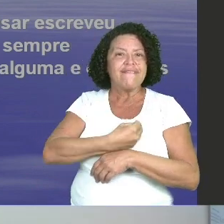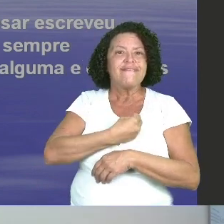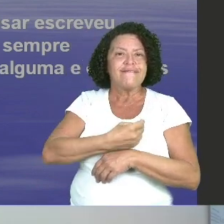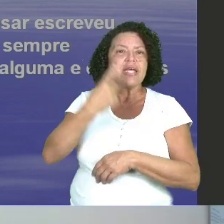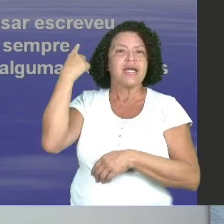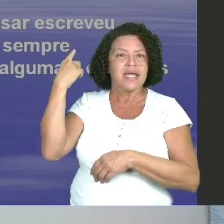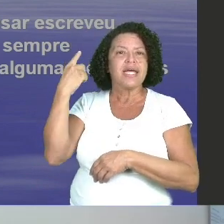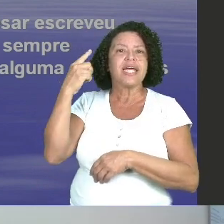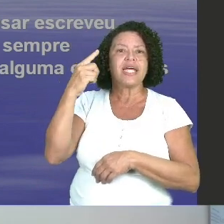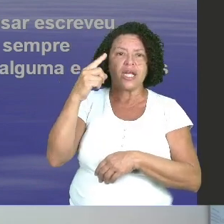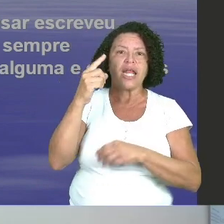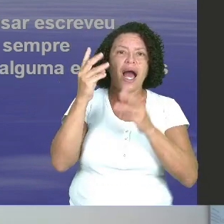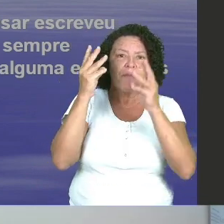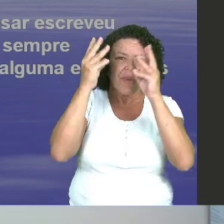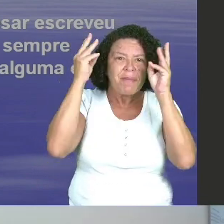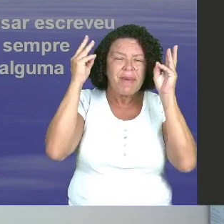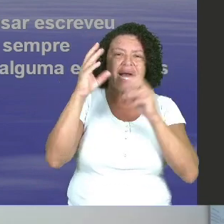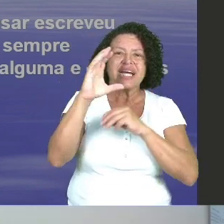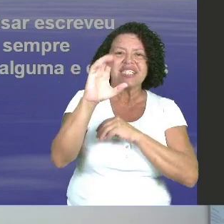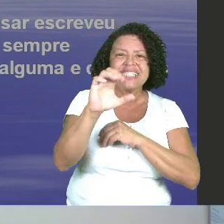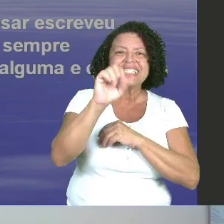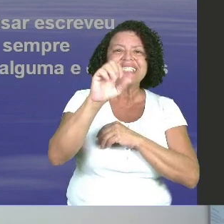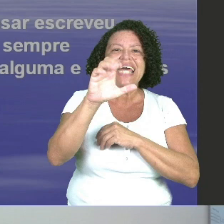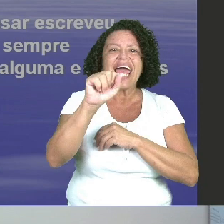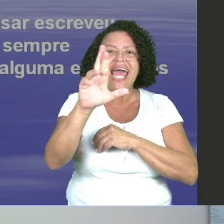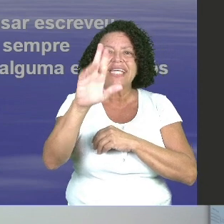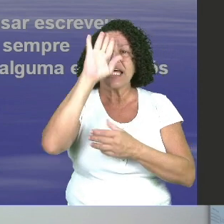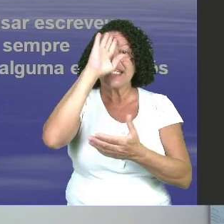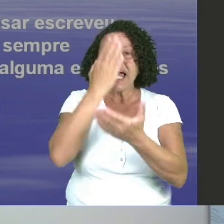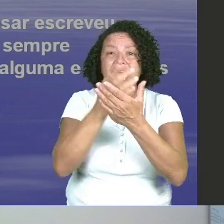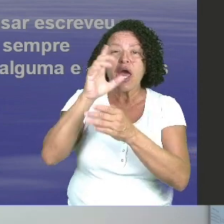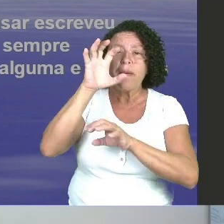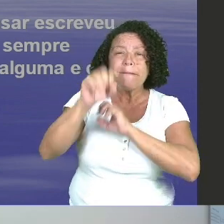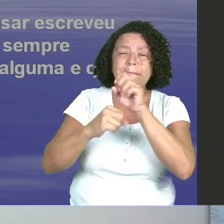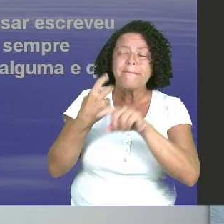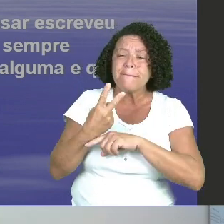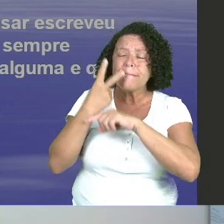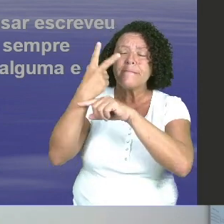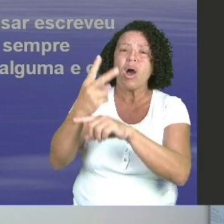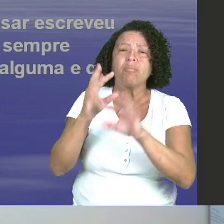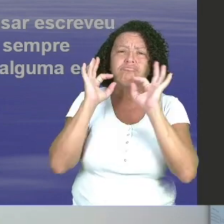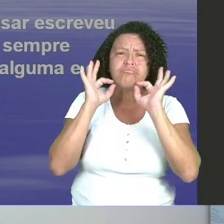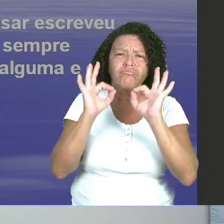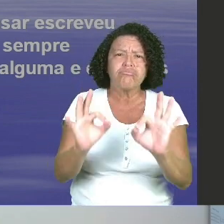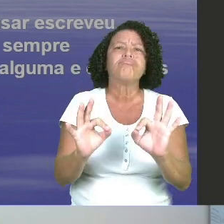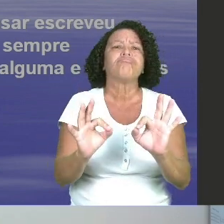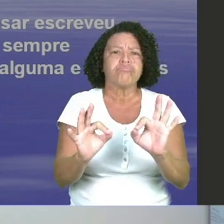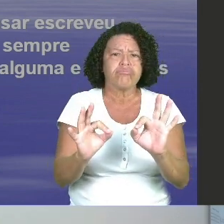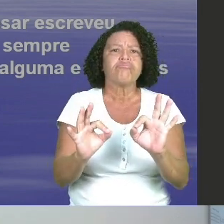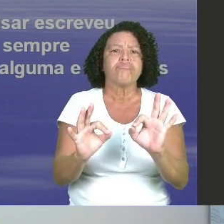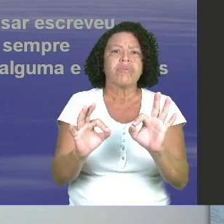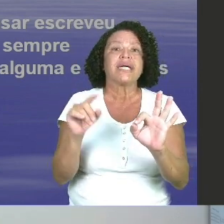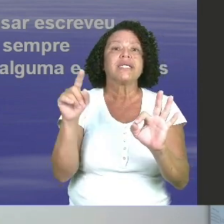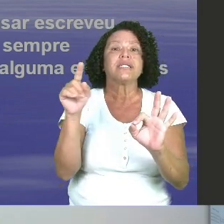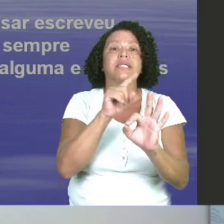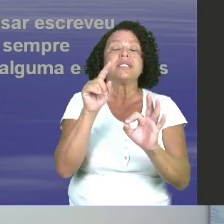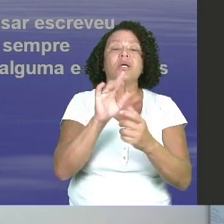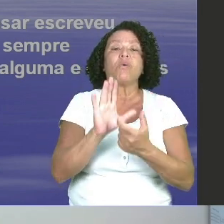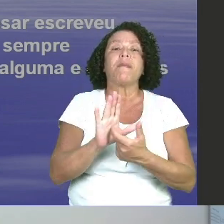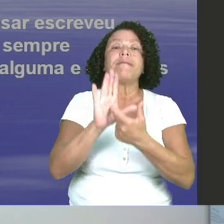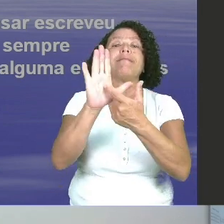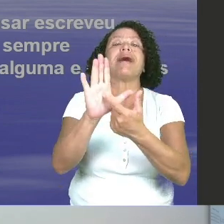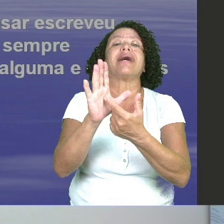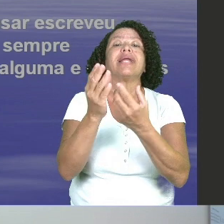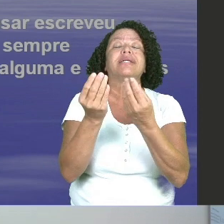César escreveu na Guerra de Gales: uma crença que eles buscam sempre estabelecer é que almas não aparecem de